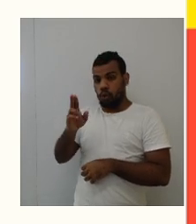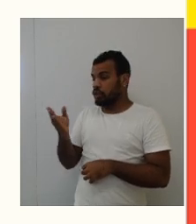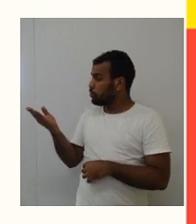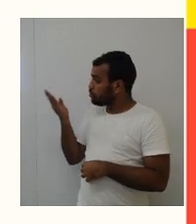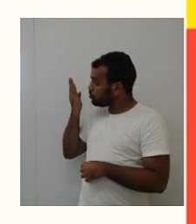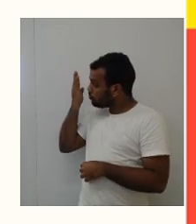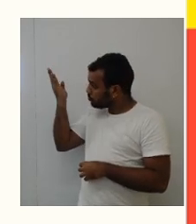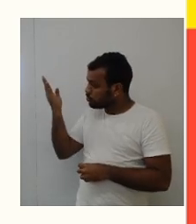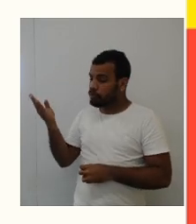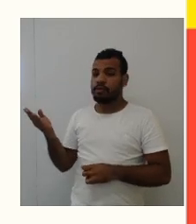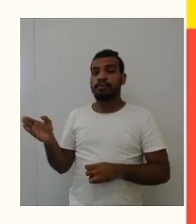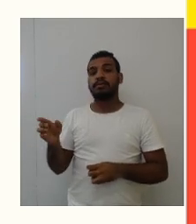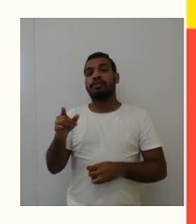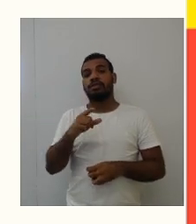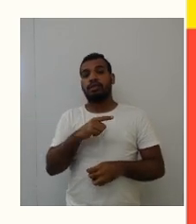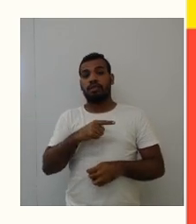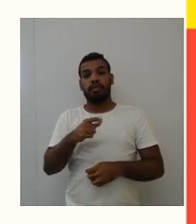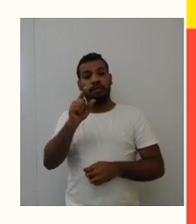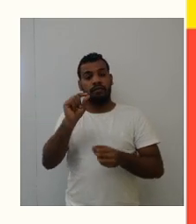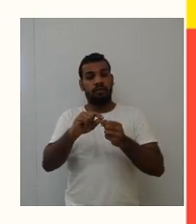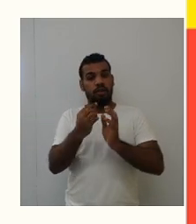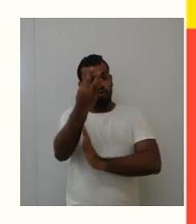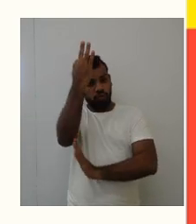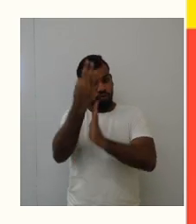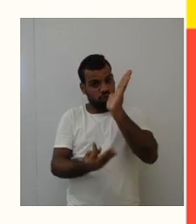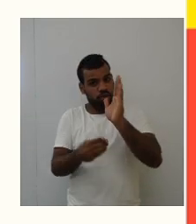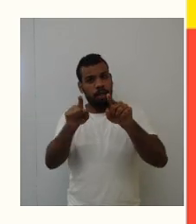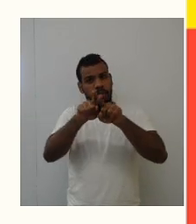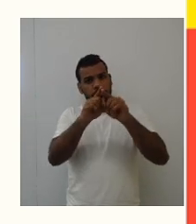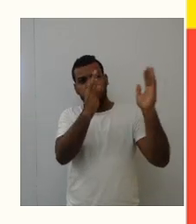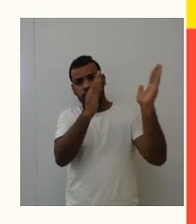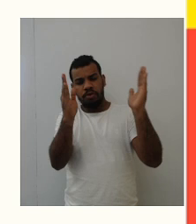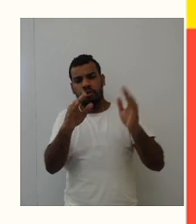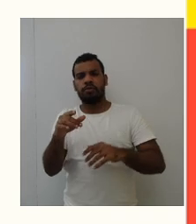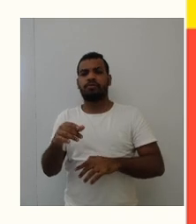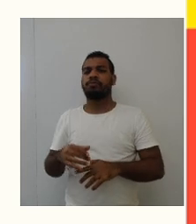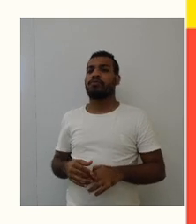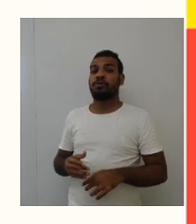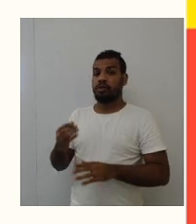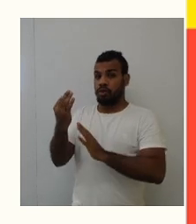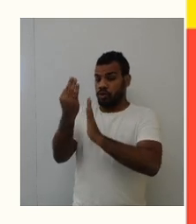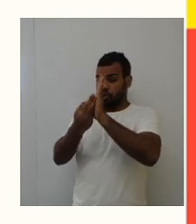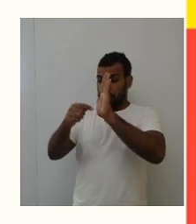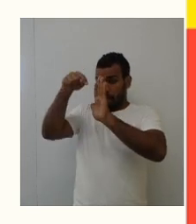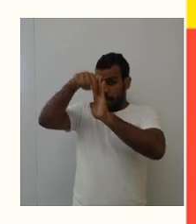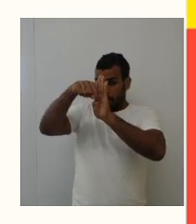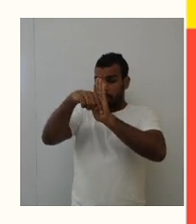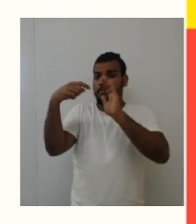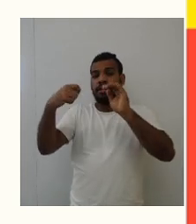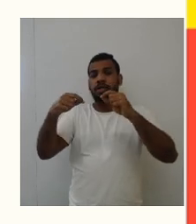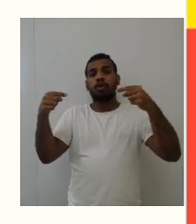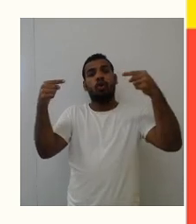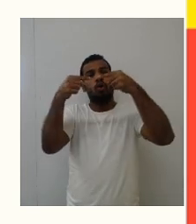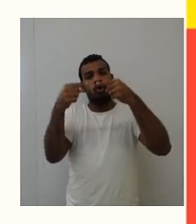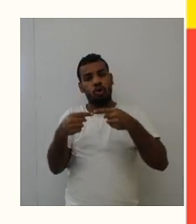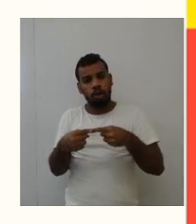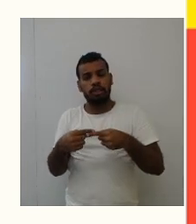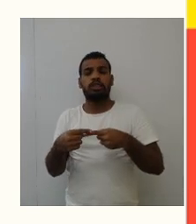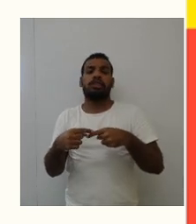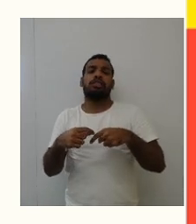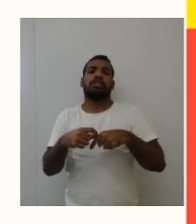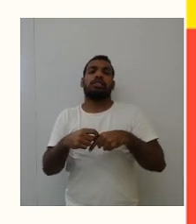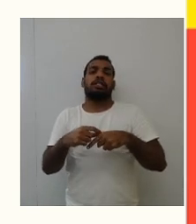elementos coesivos para constituir os textos e períodos. Bom, o texto abaixo necessita de conectivos para a sua